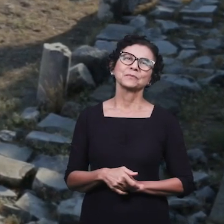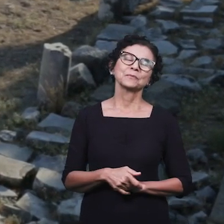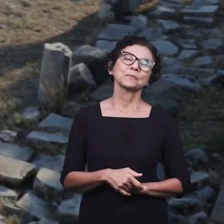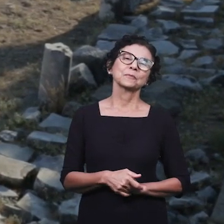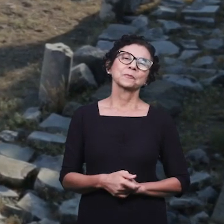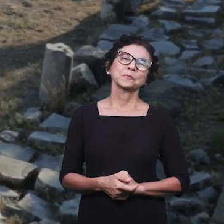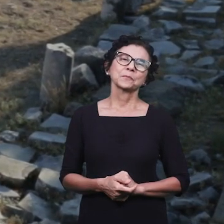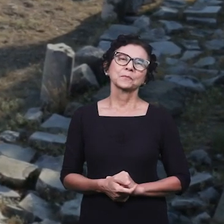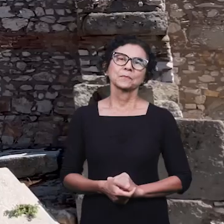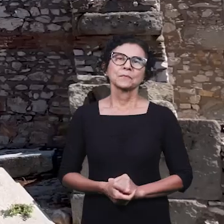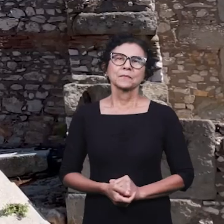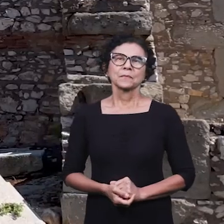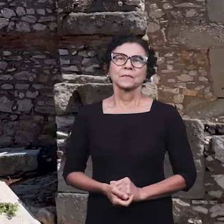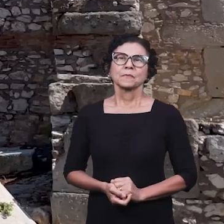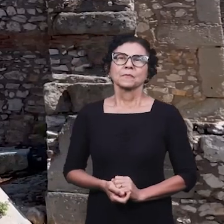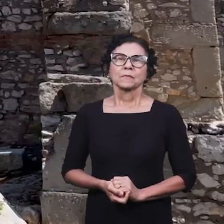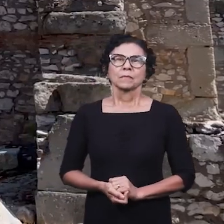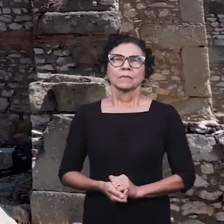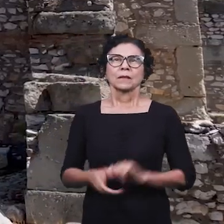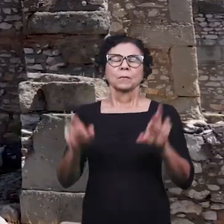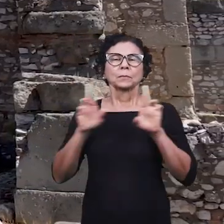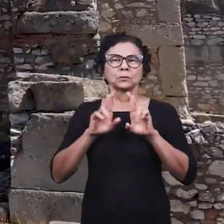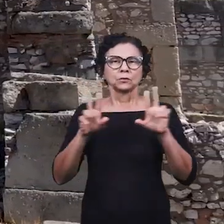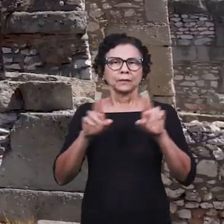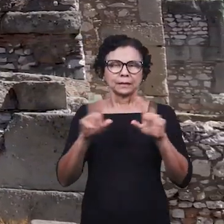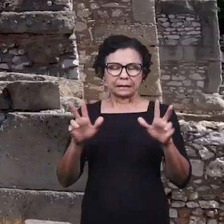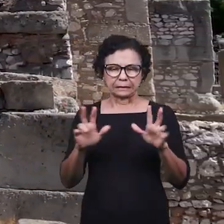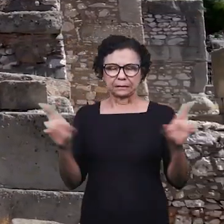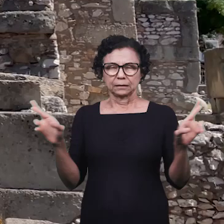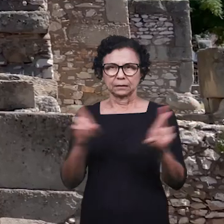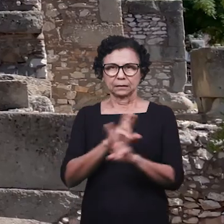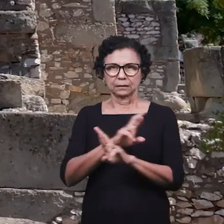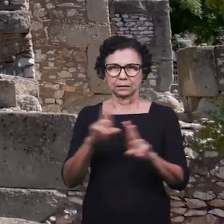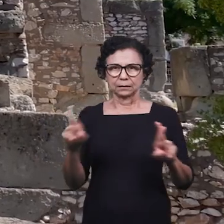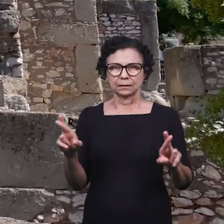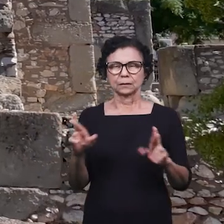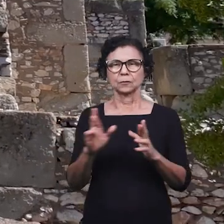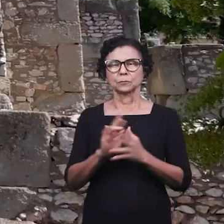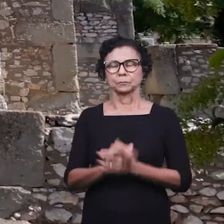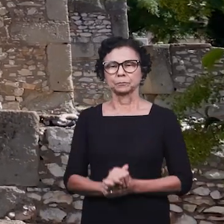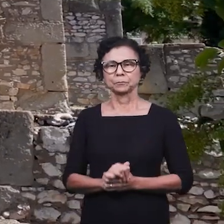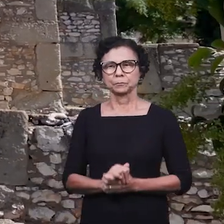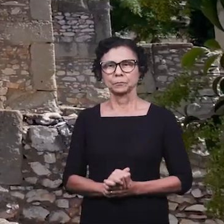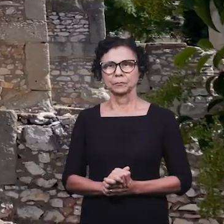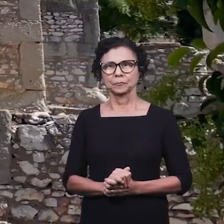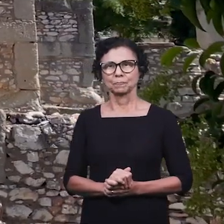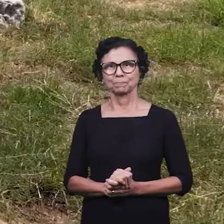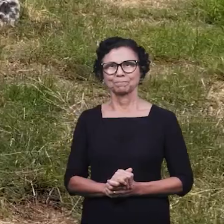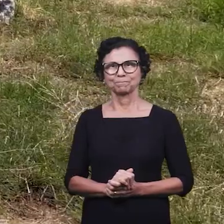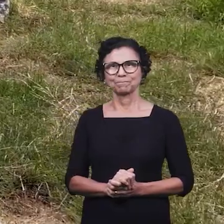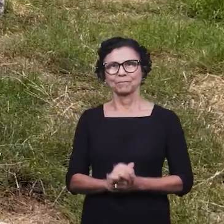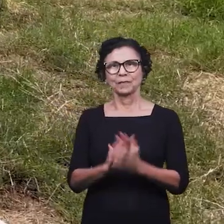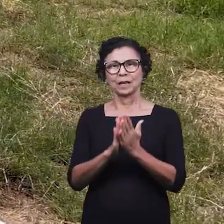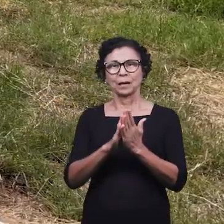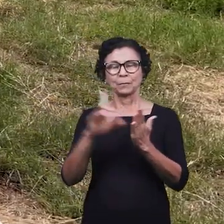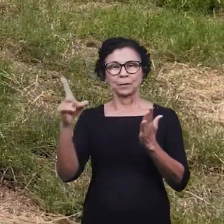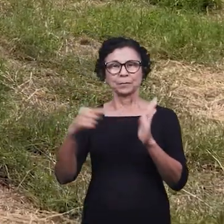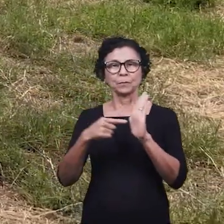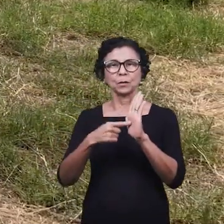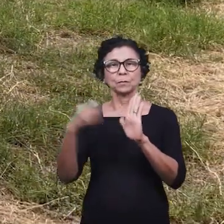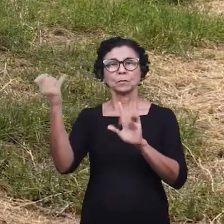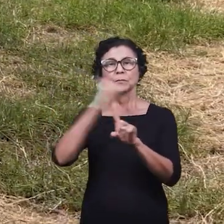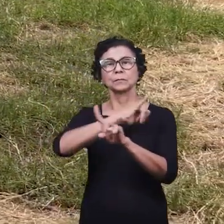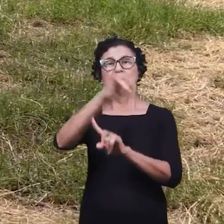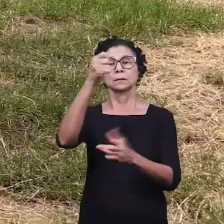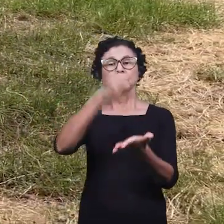é uma diferença com relação a tudo que a palavra tem falado. É que as profecias se cumprem. A